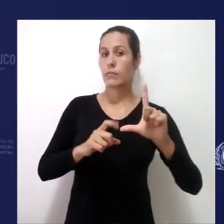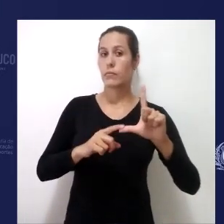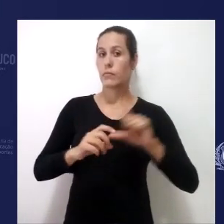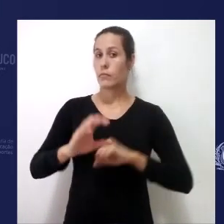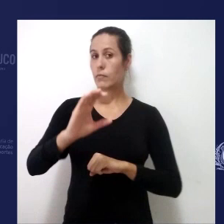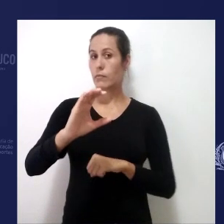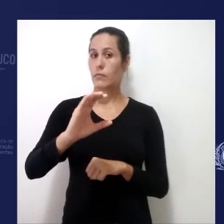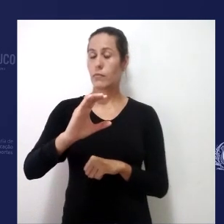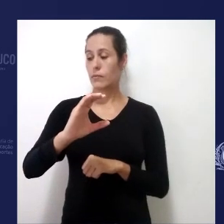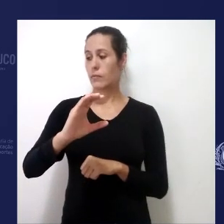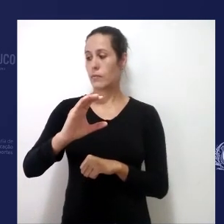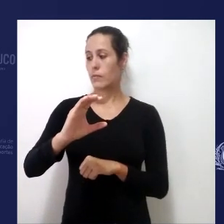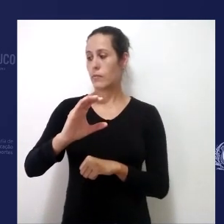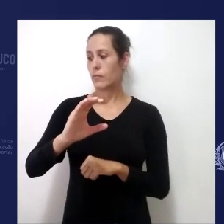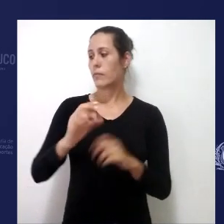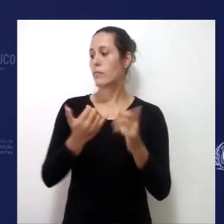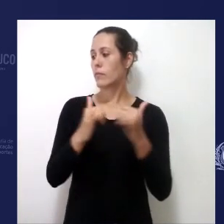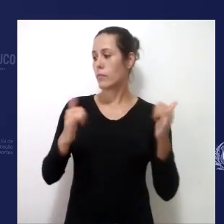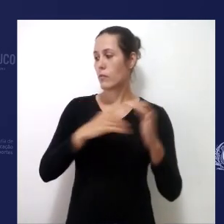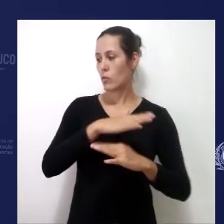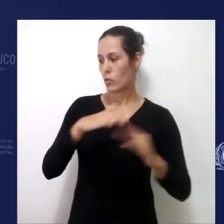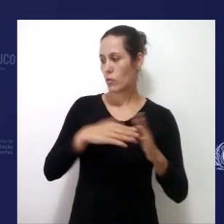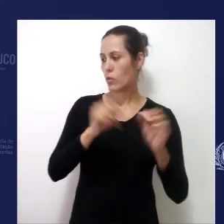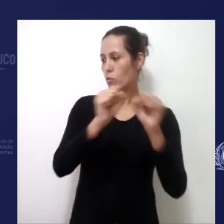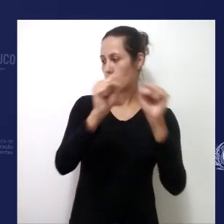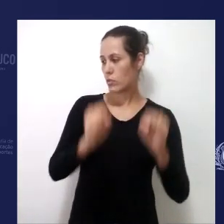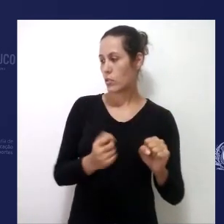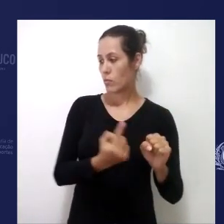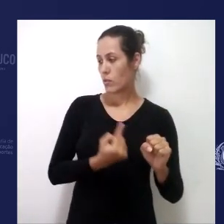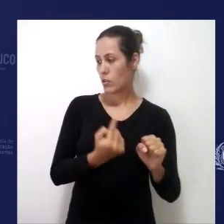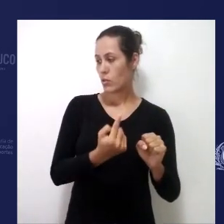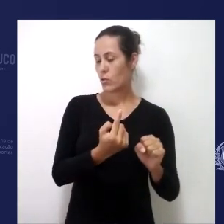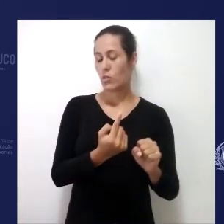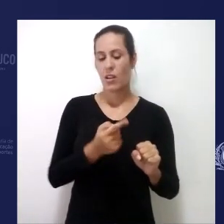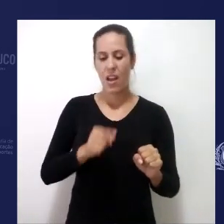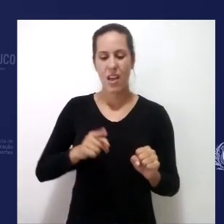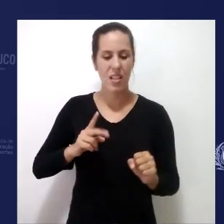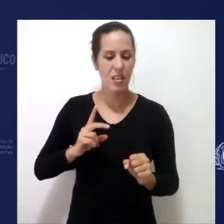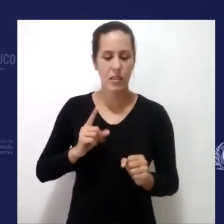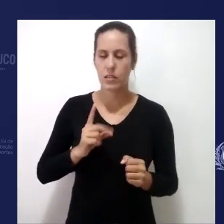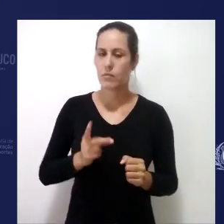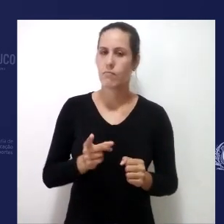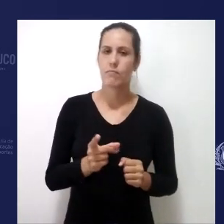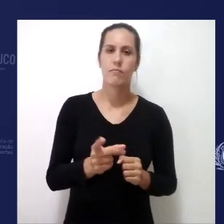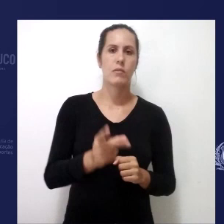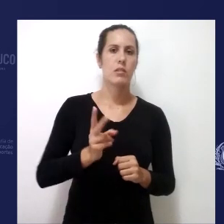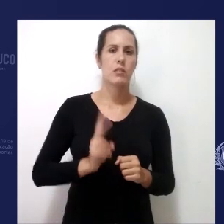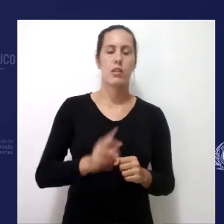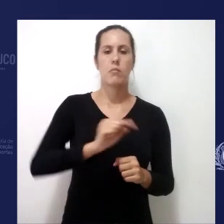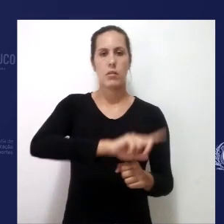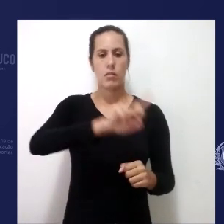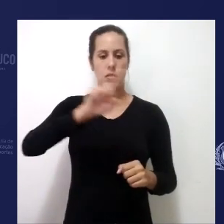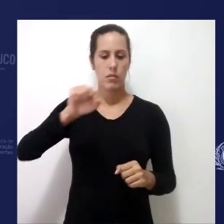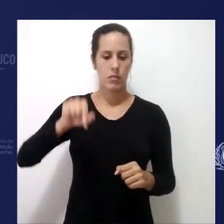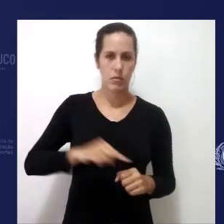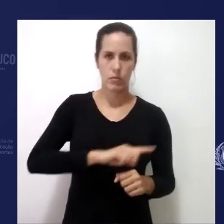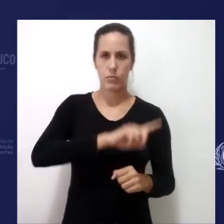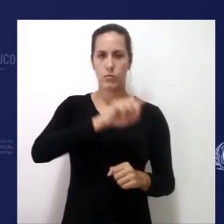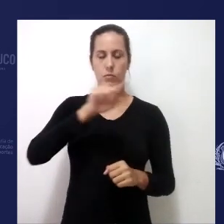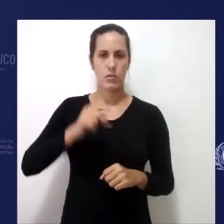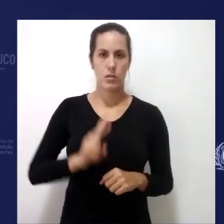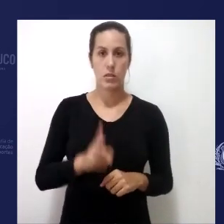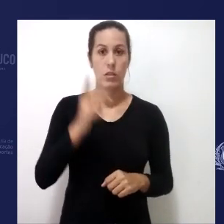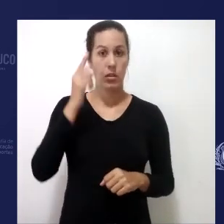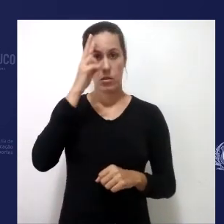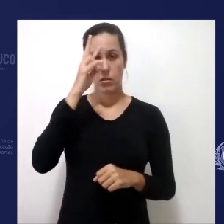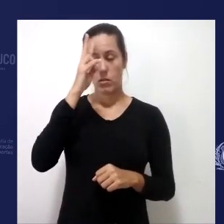é a alternativa C, ou seja, a energia total de um sistema isolado vai ser sempre constante. Ou seja, de